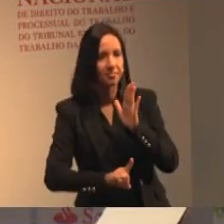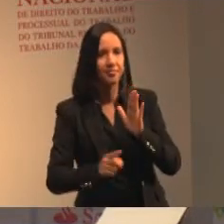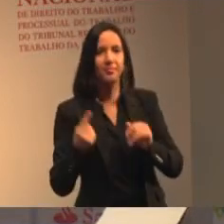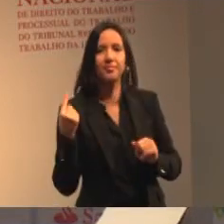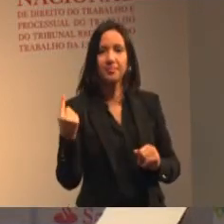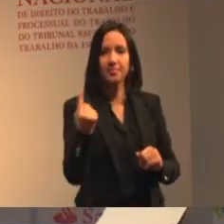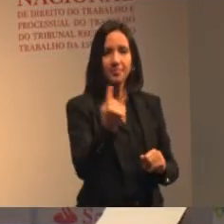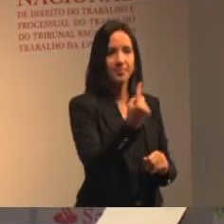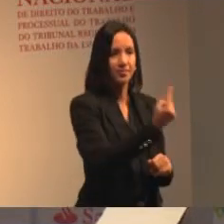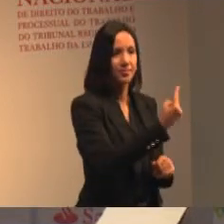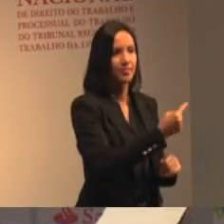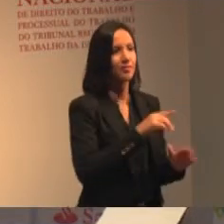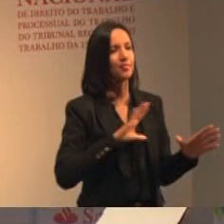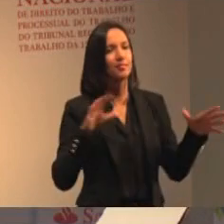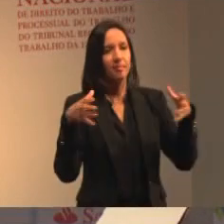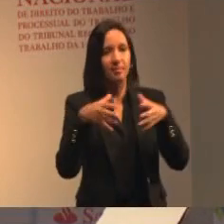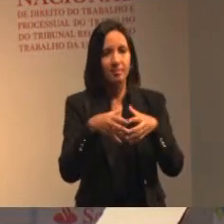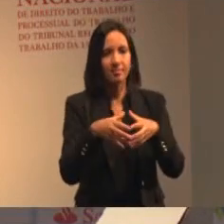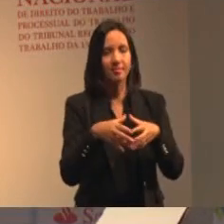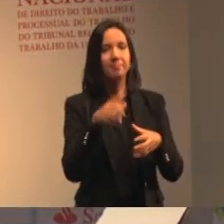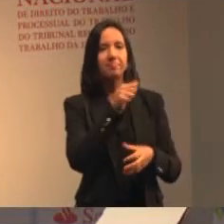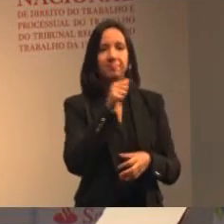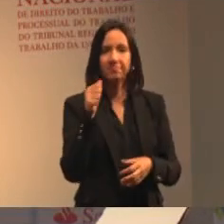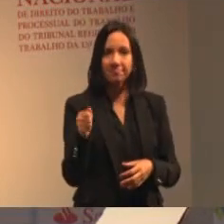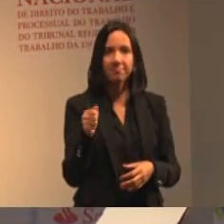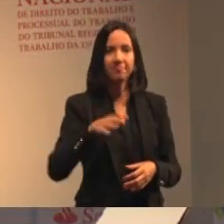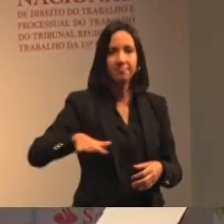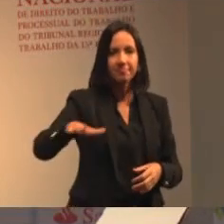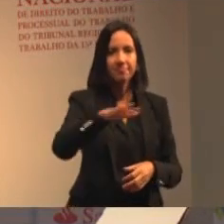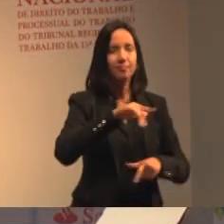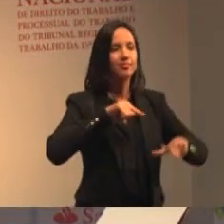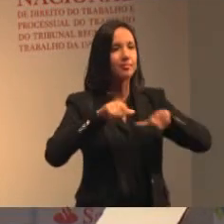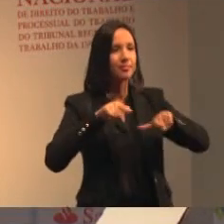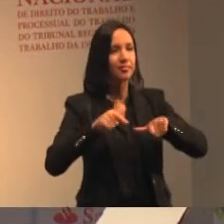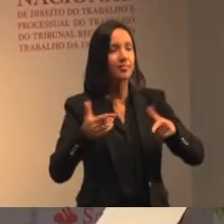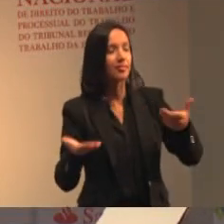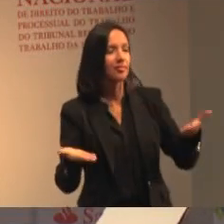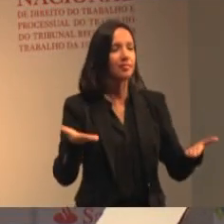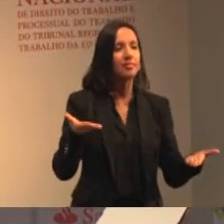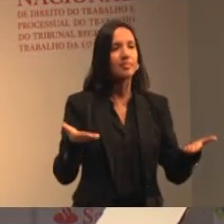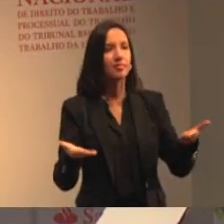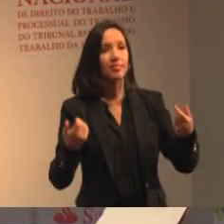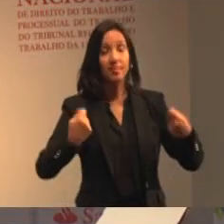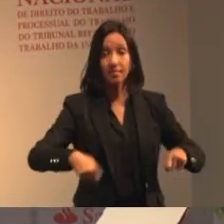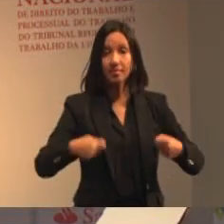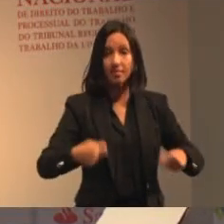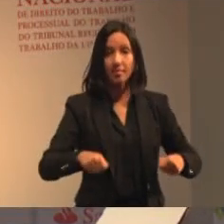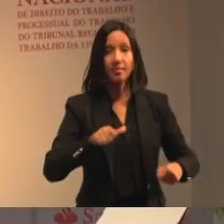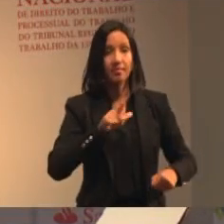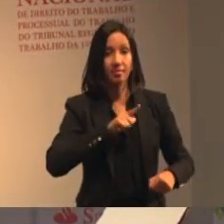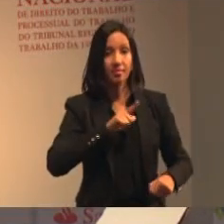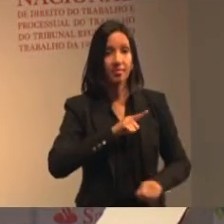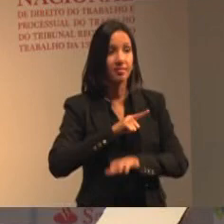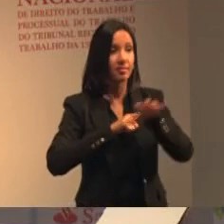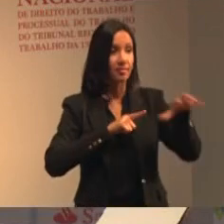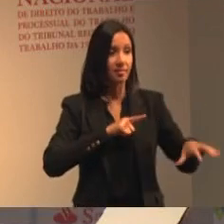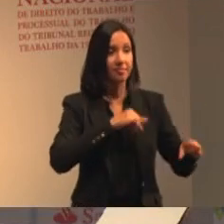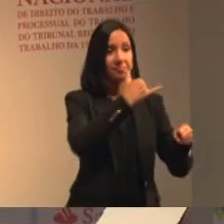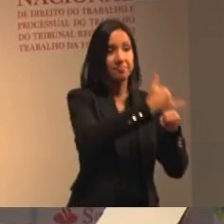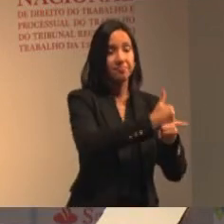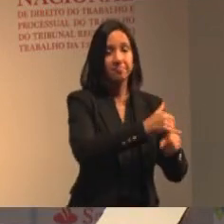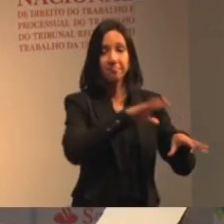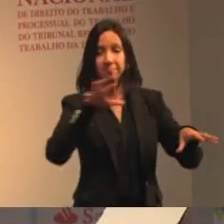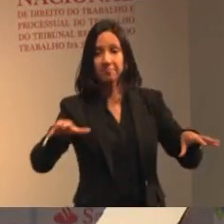individuais, coletivos e sociais dos trabalhadores e o equilíbrio necessário entre patrões e